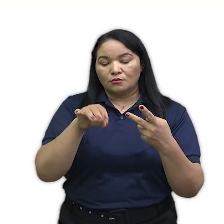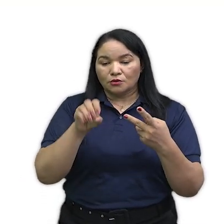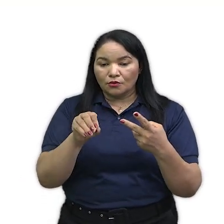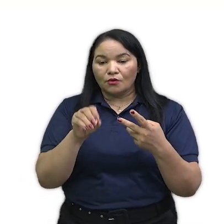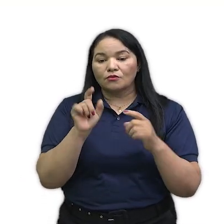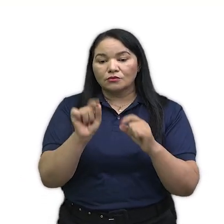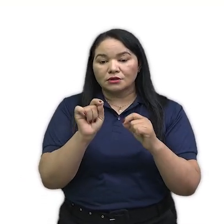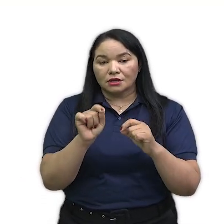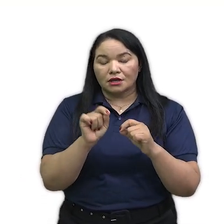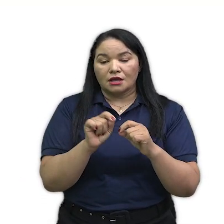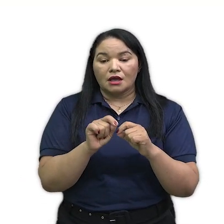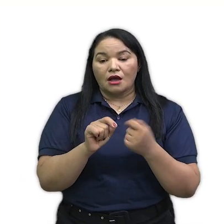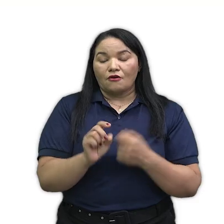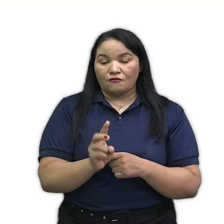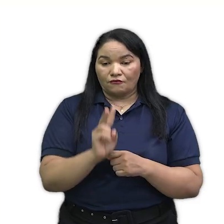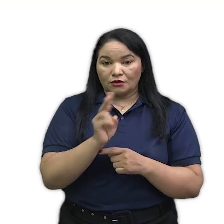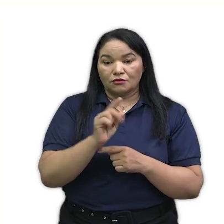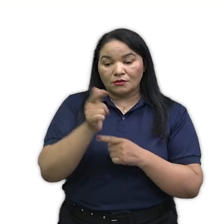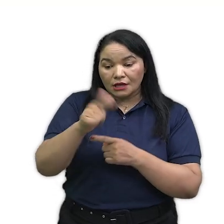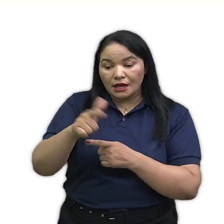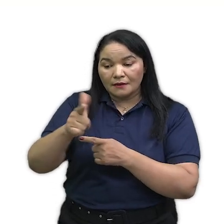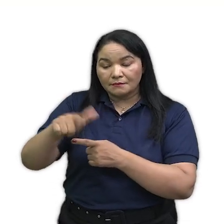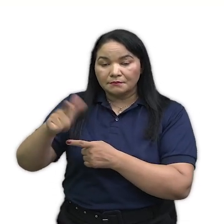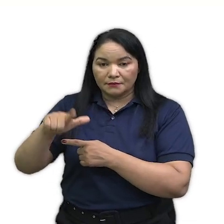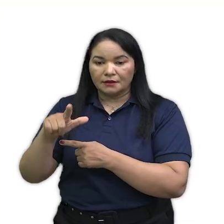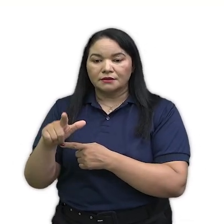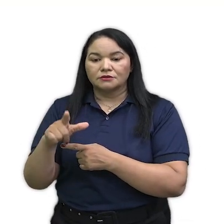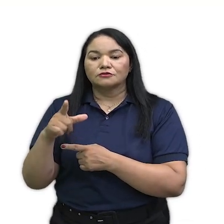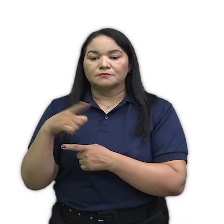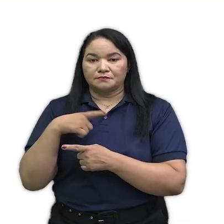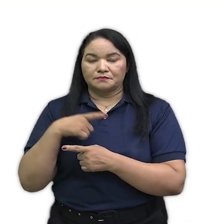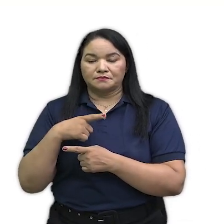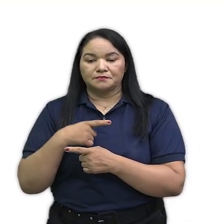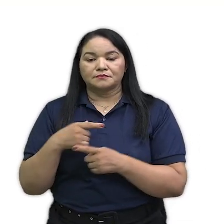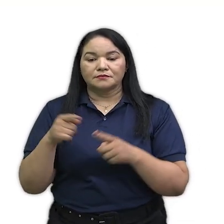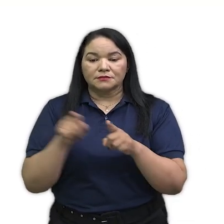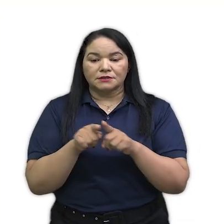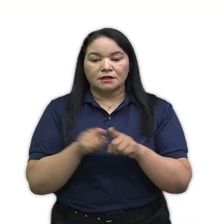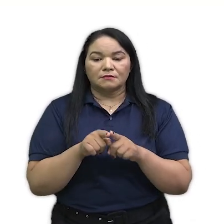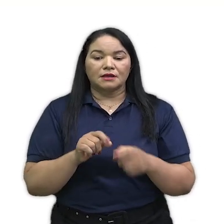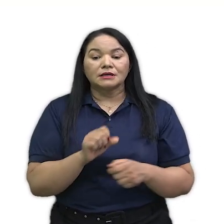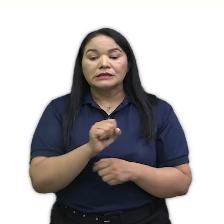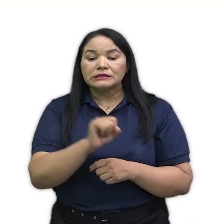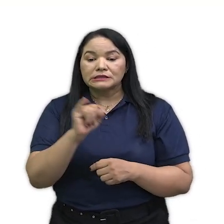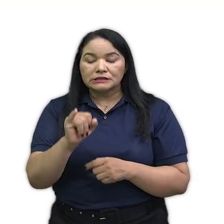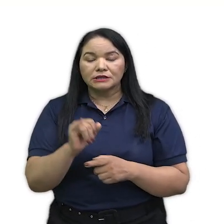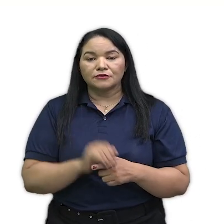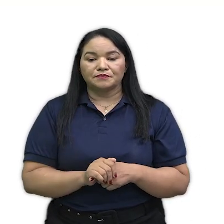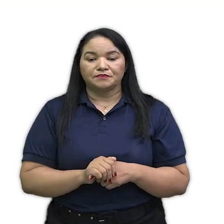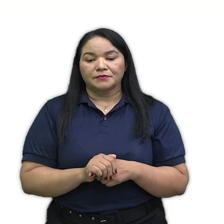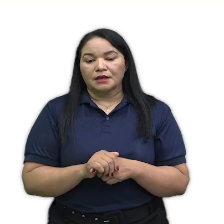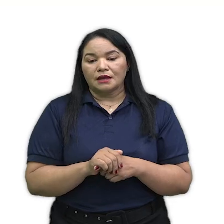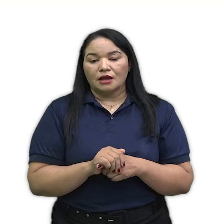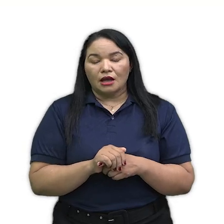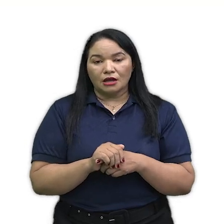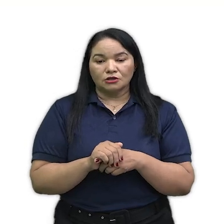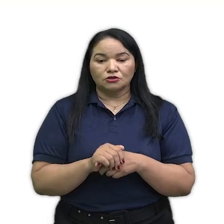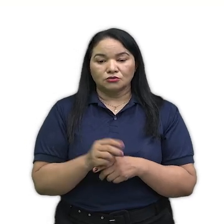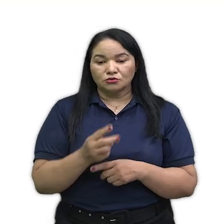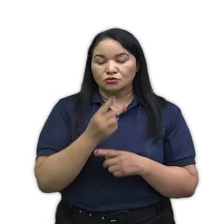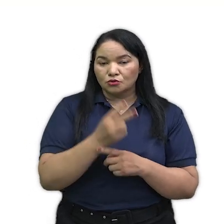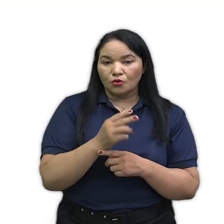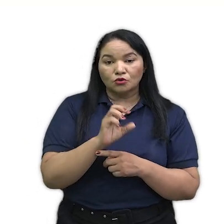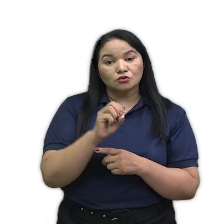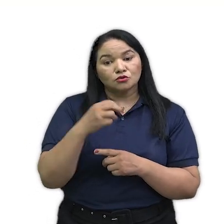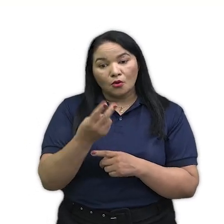ao valor que mais se repete dentro de um conjunto de valores. E se de repente você tiver 2